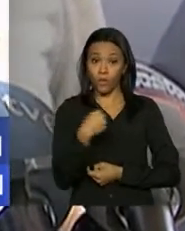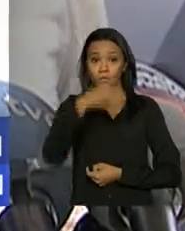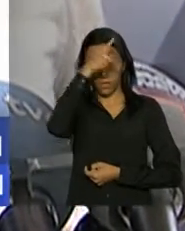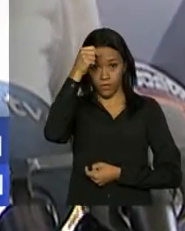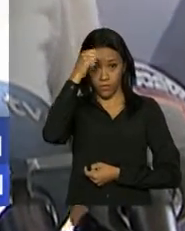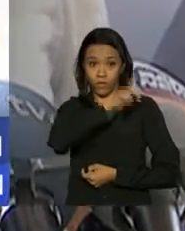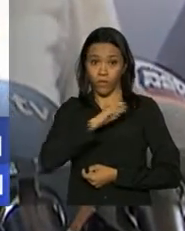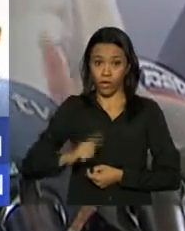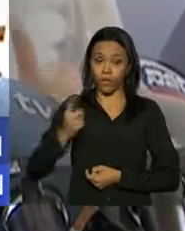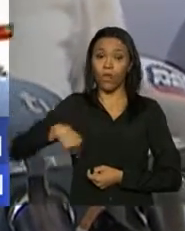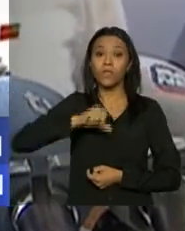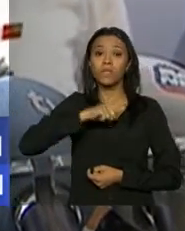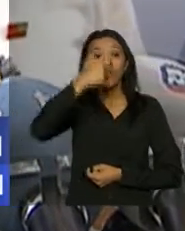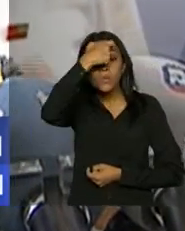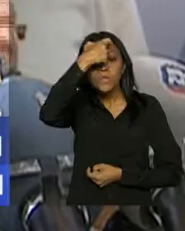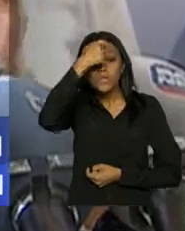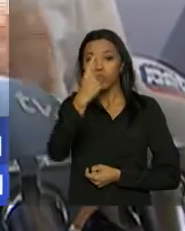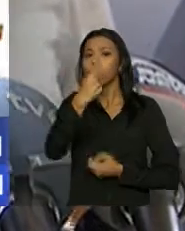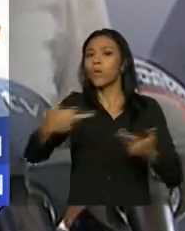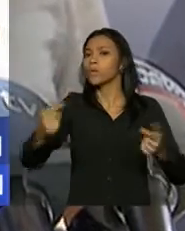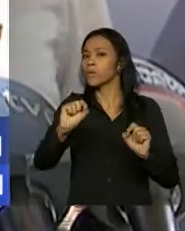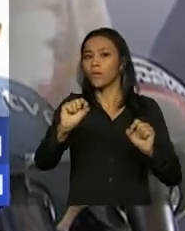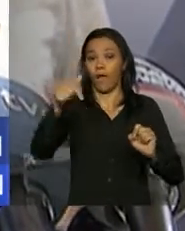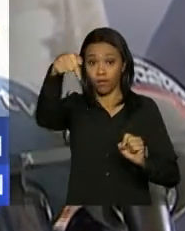temos consciência de uma coisa.